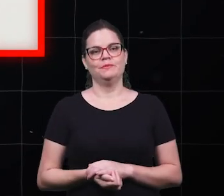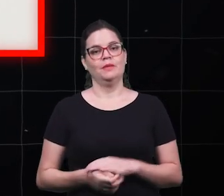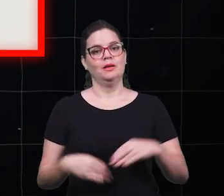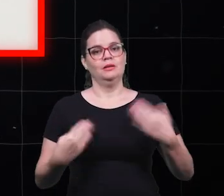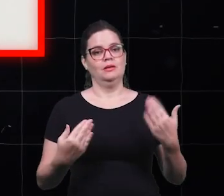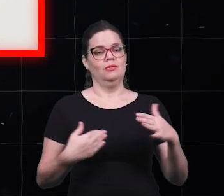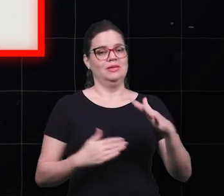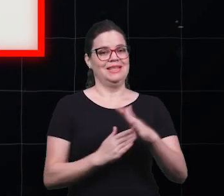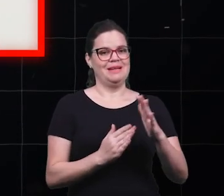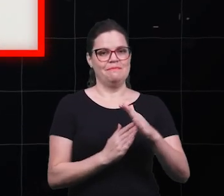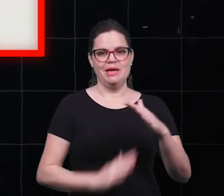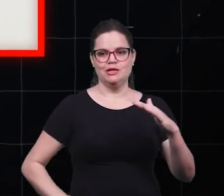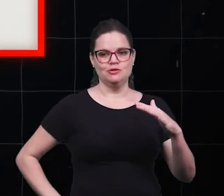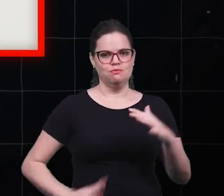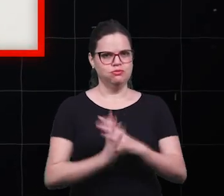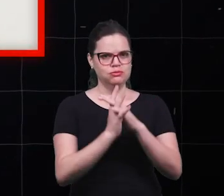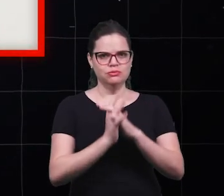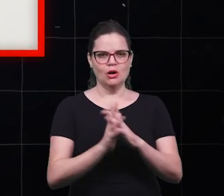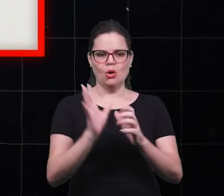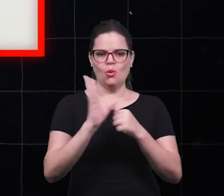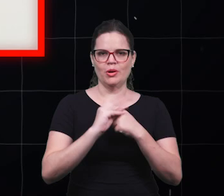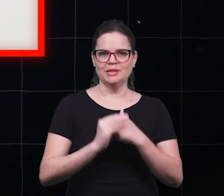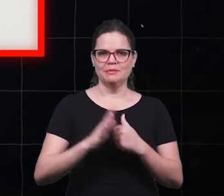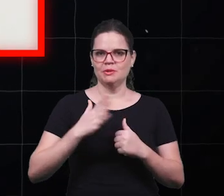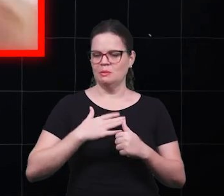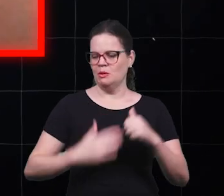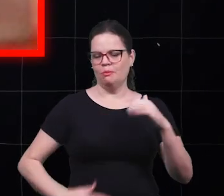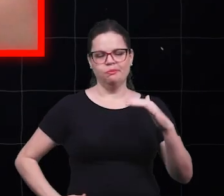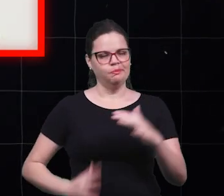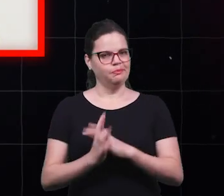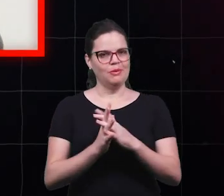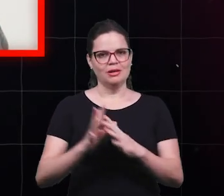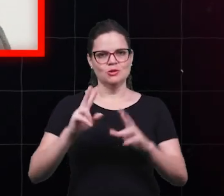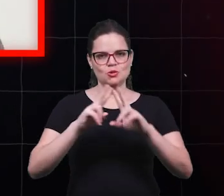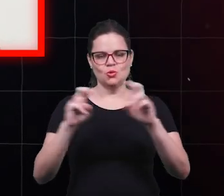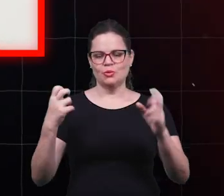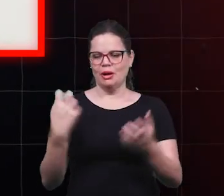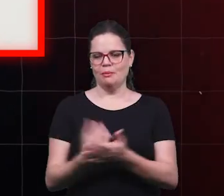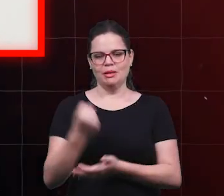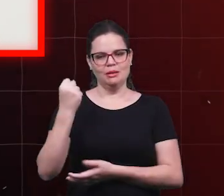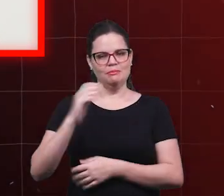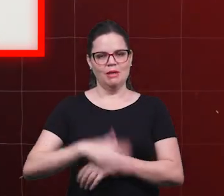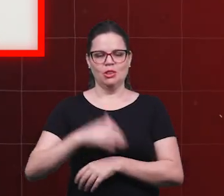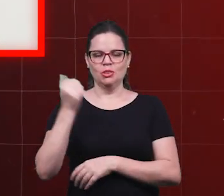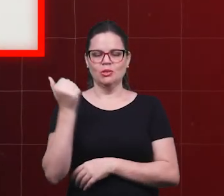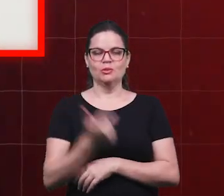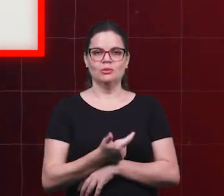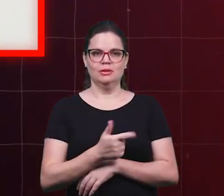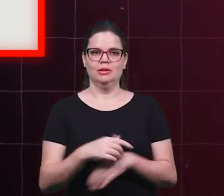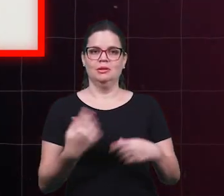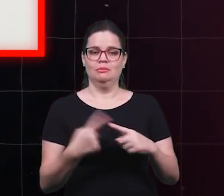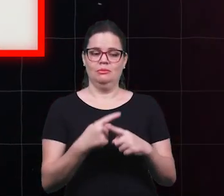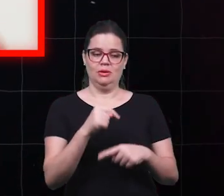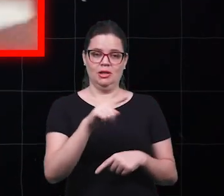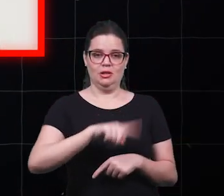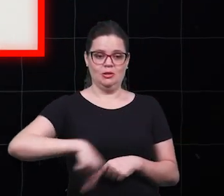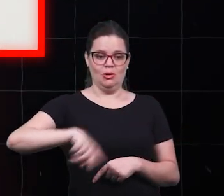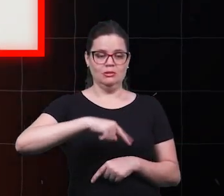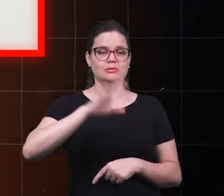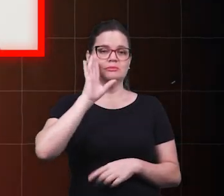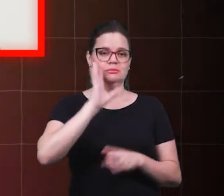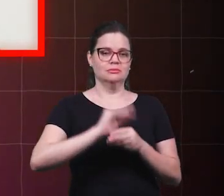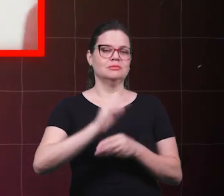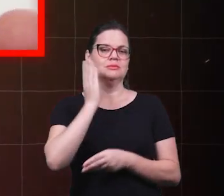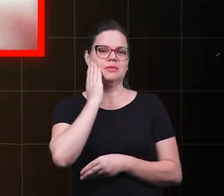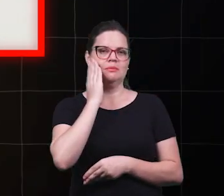da razão, do conhecimento humano. E desses limites na razão que será